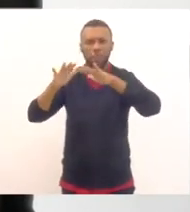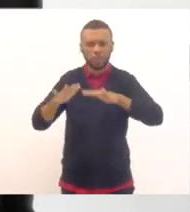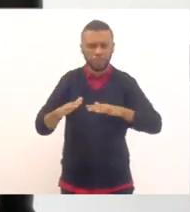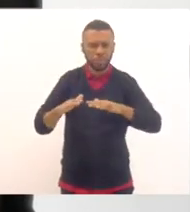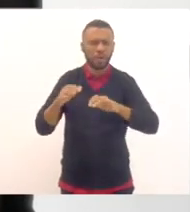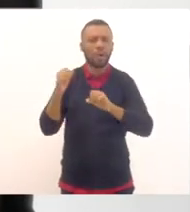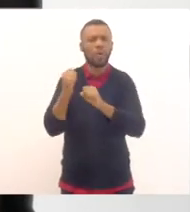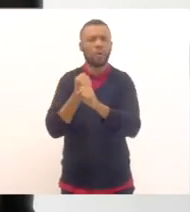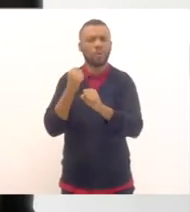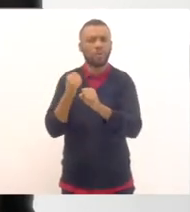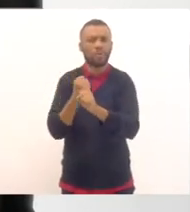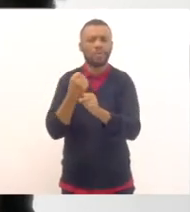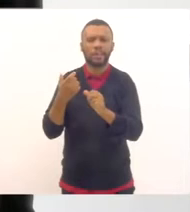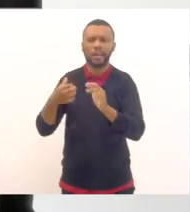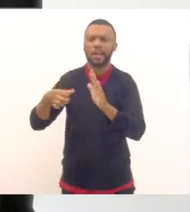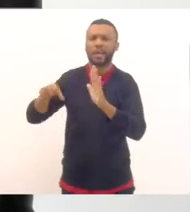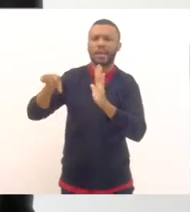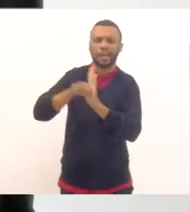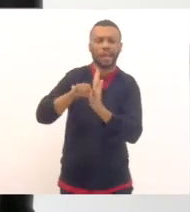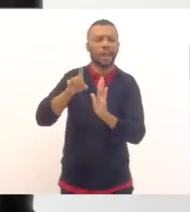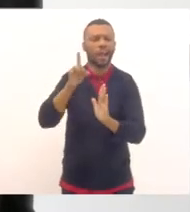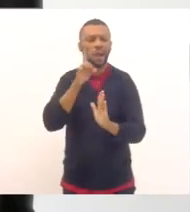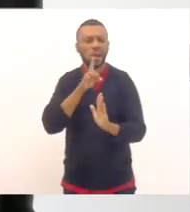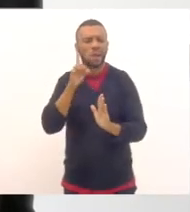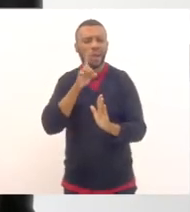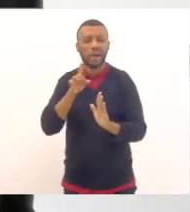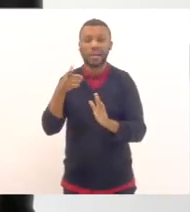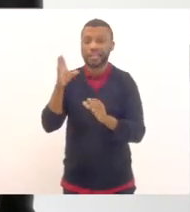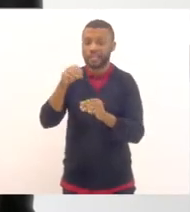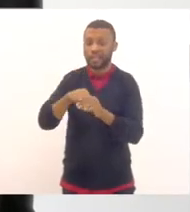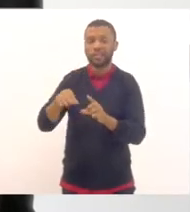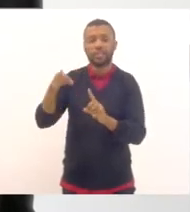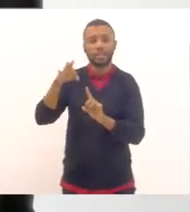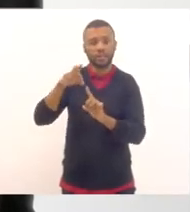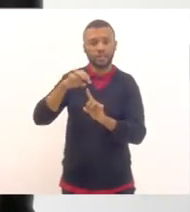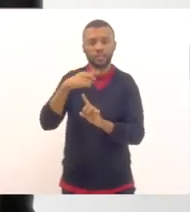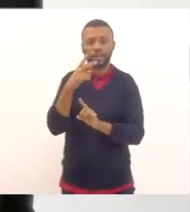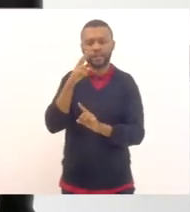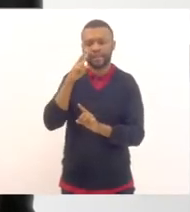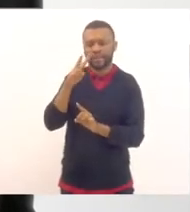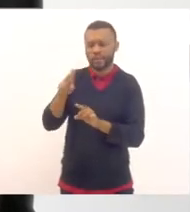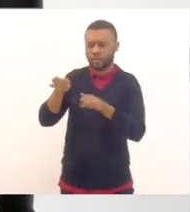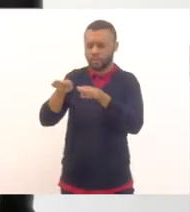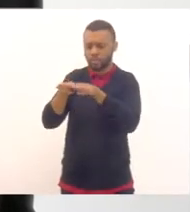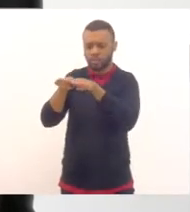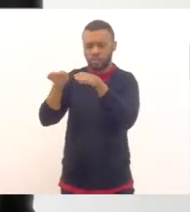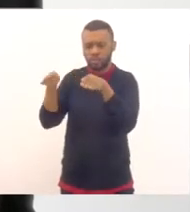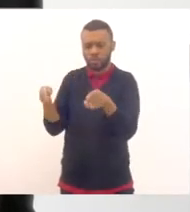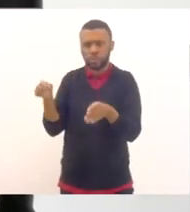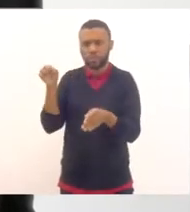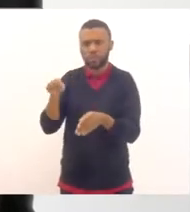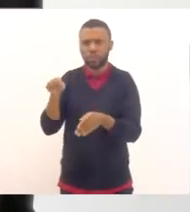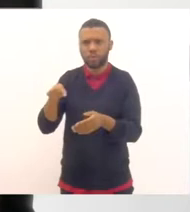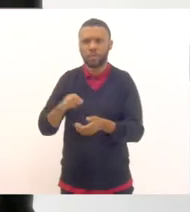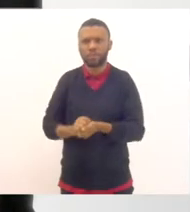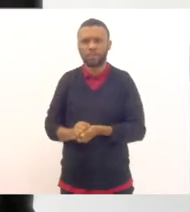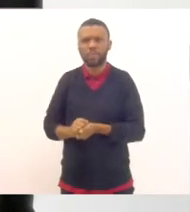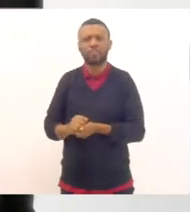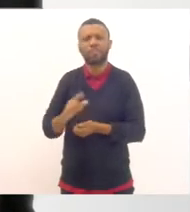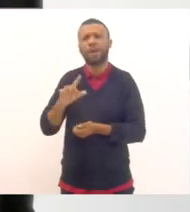Camará vida igualmente ali e dentro da estação nós temos visto na plataforma uma uma